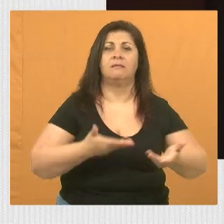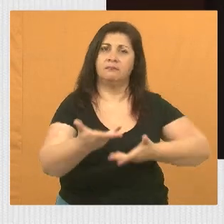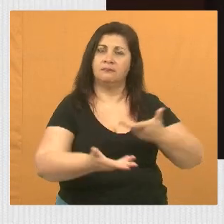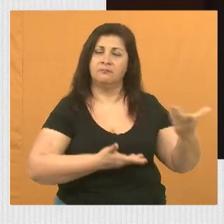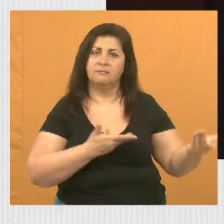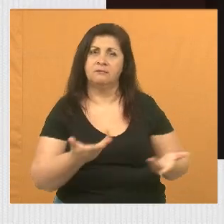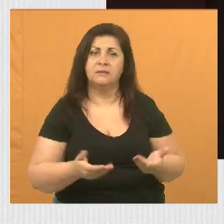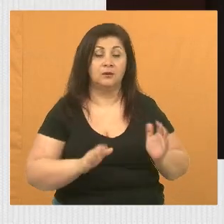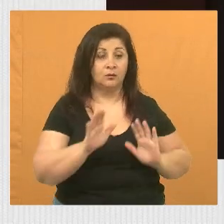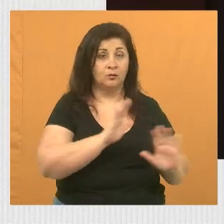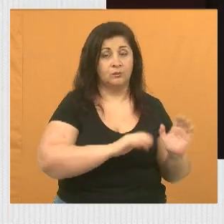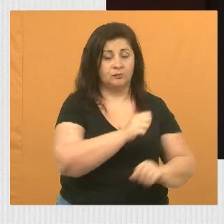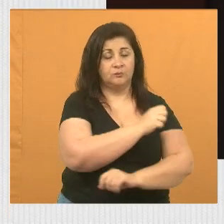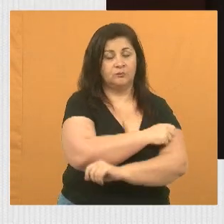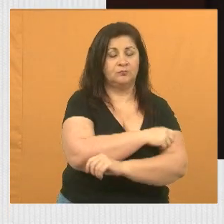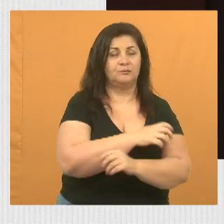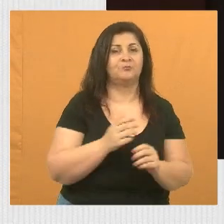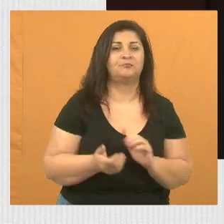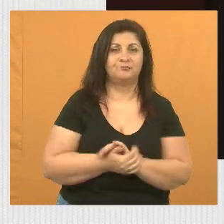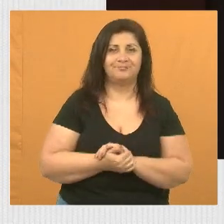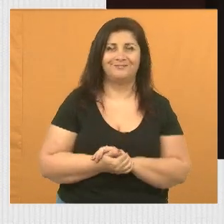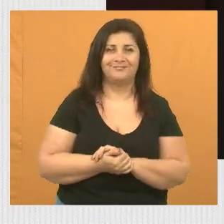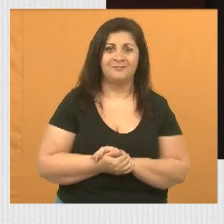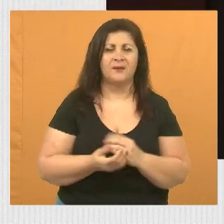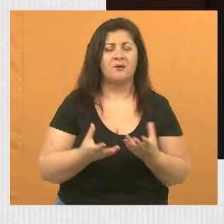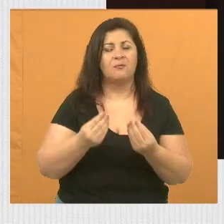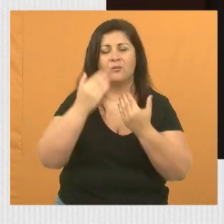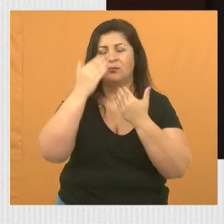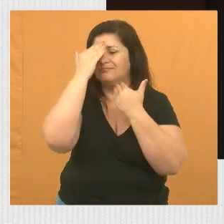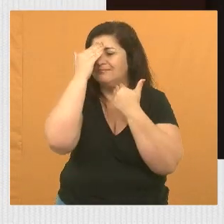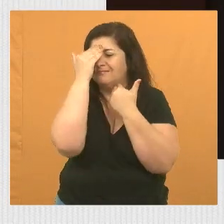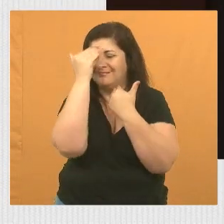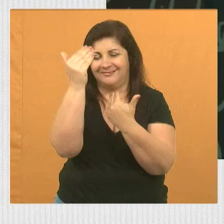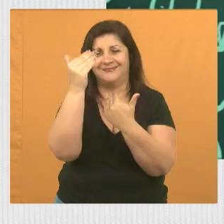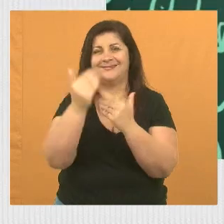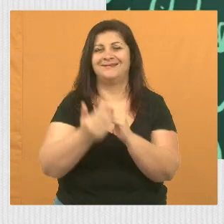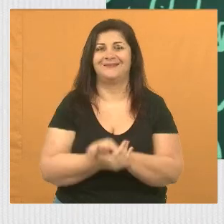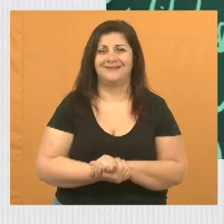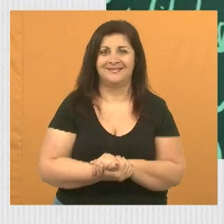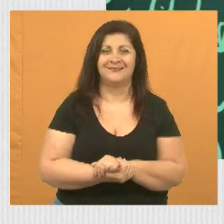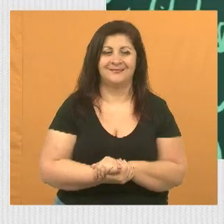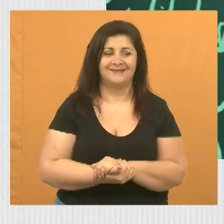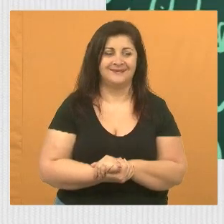os alunos, que isso a gente é muito grato a ela nesse sentido.